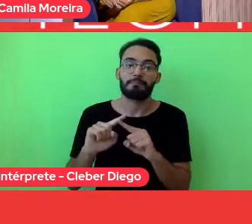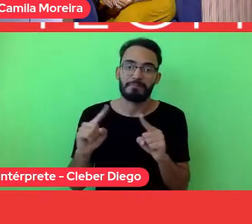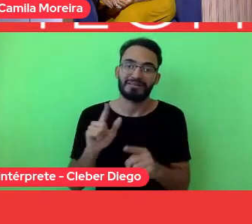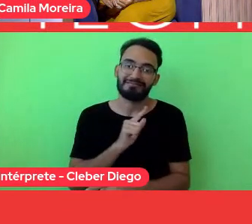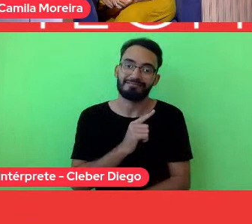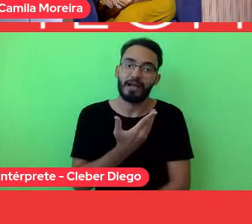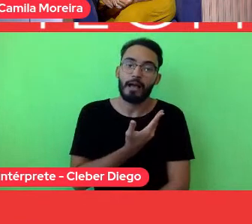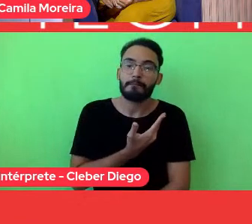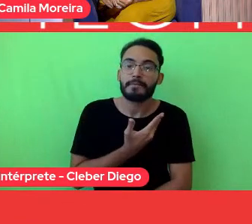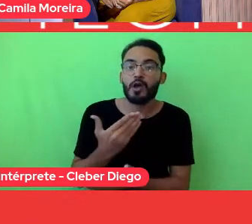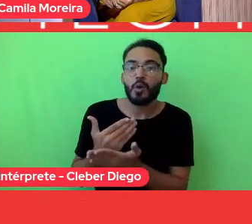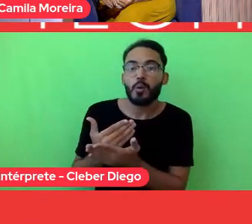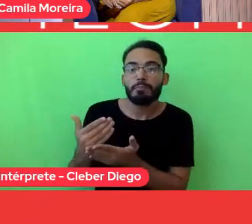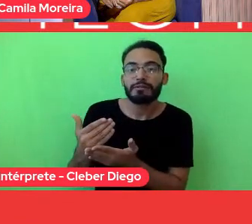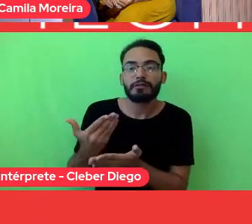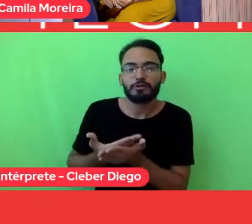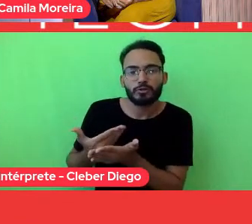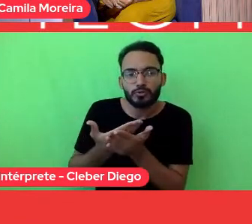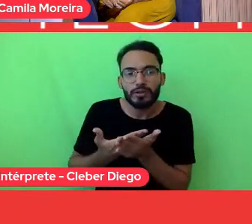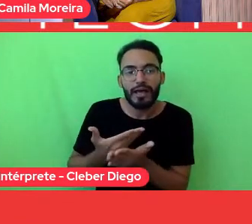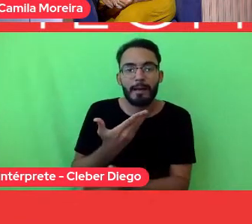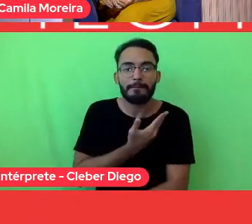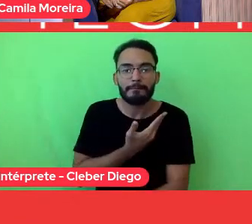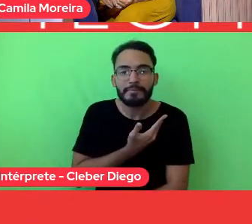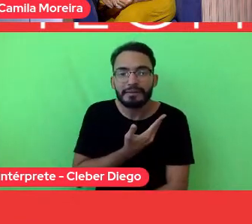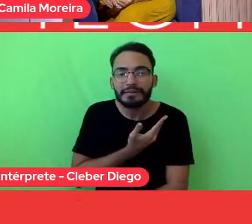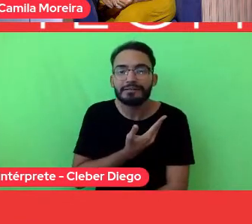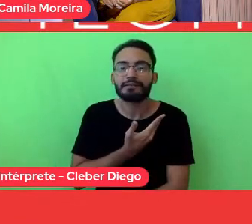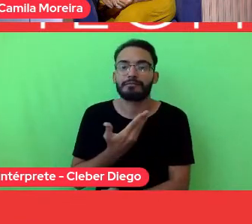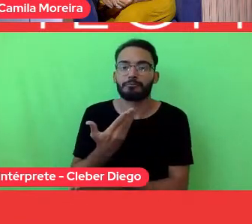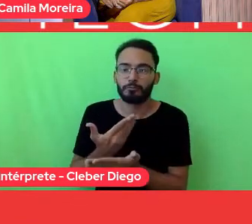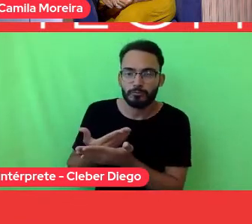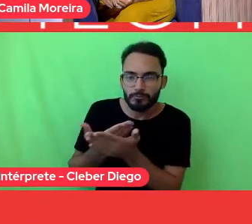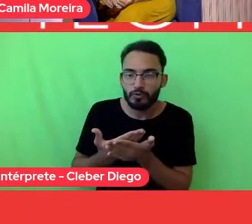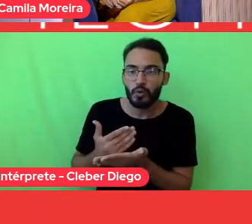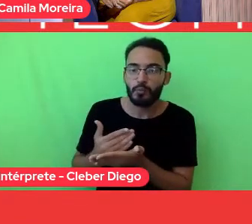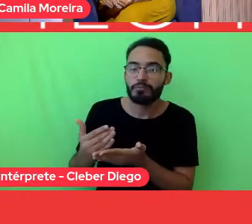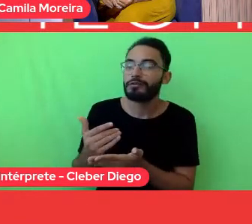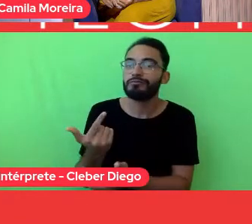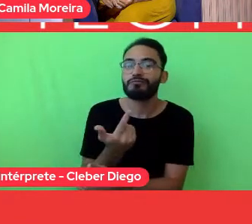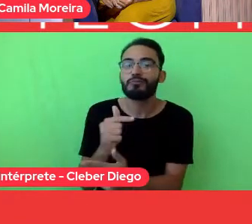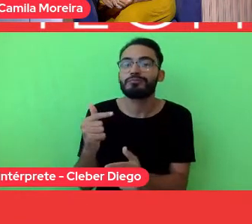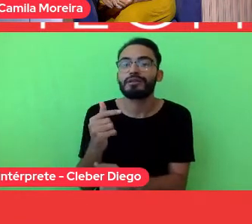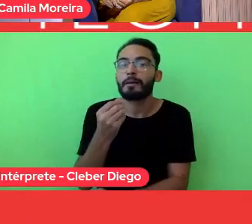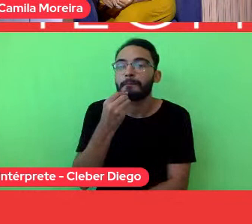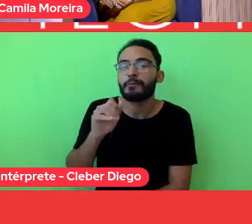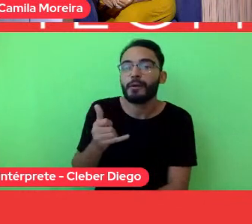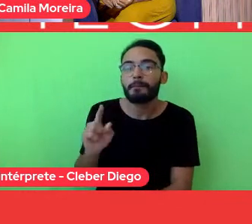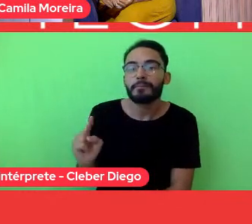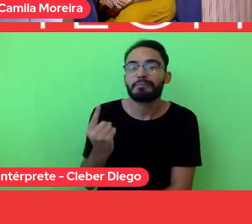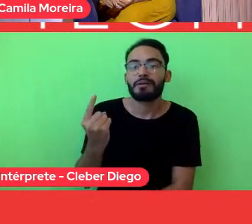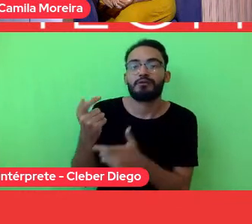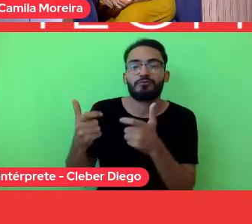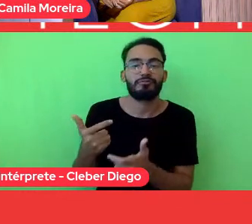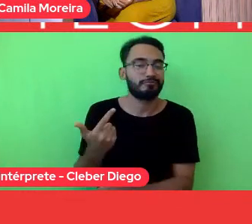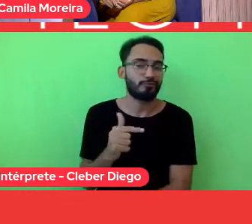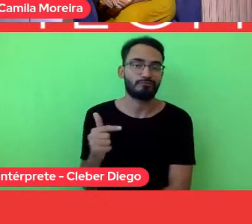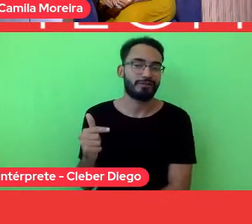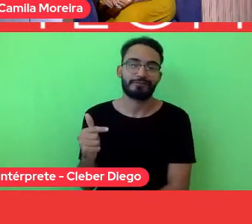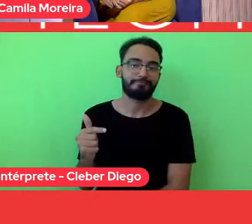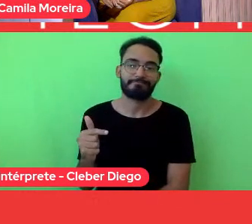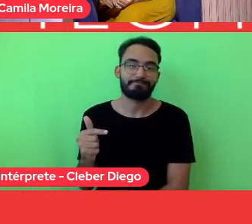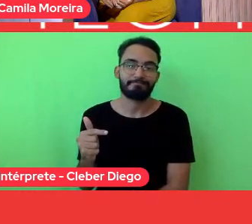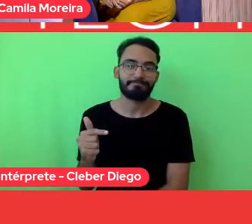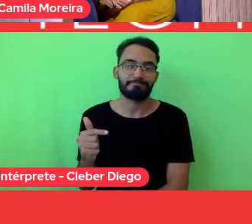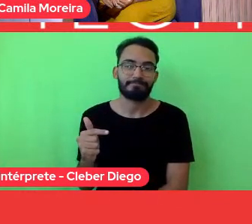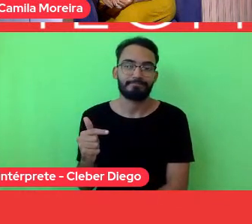amigos que começaram a estudar, muitas amigas que começaram a estudar, e não têm essa primeira oportunidade. Então,